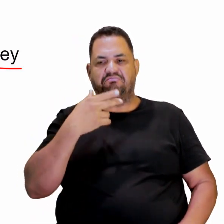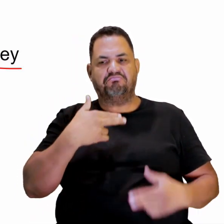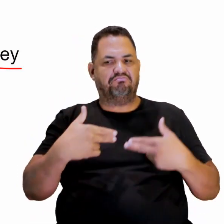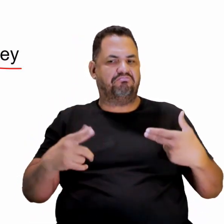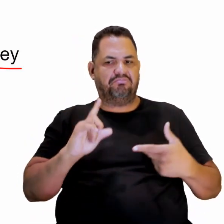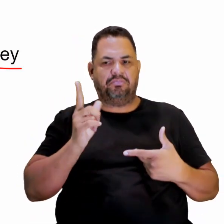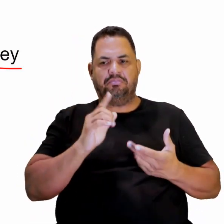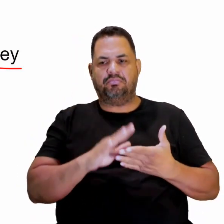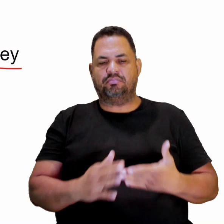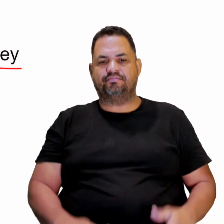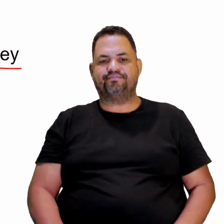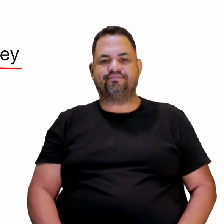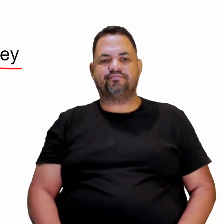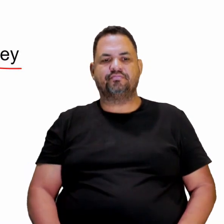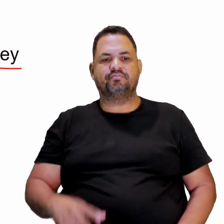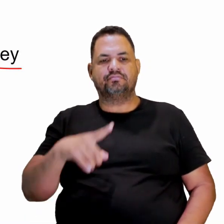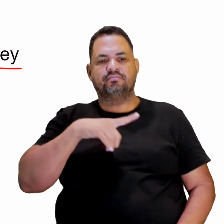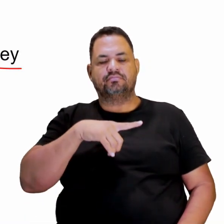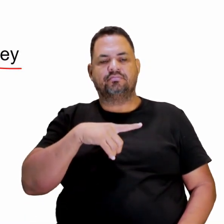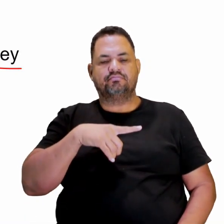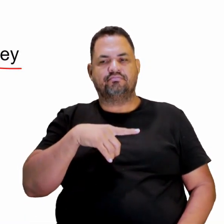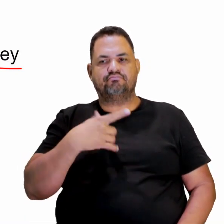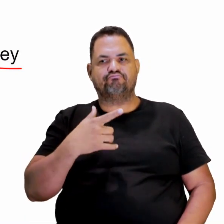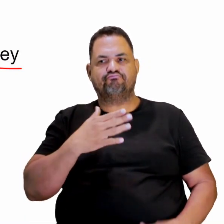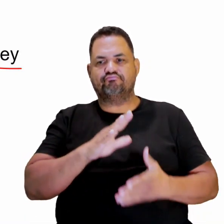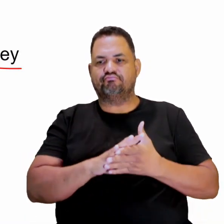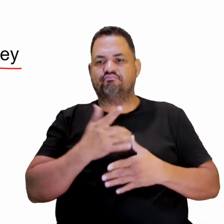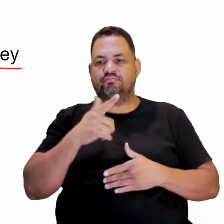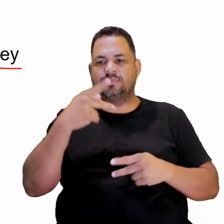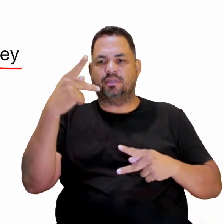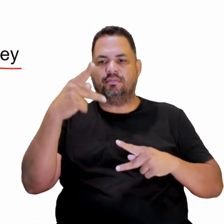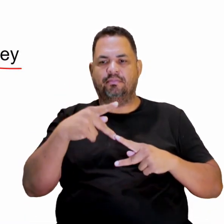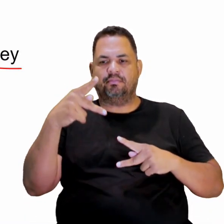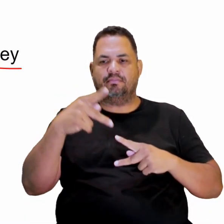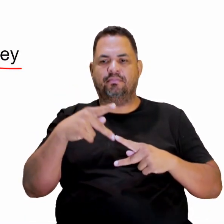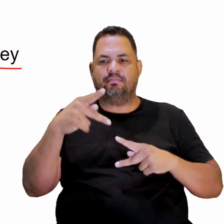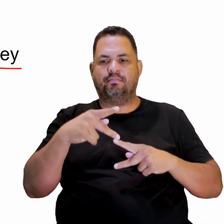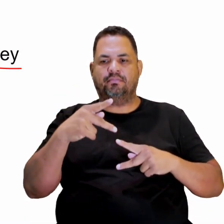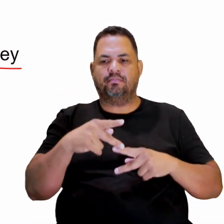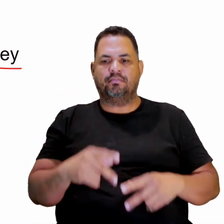já ouve a ideia de pessoa, não tem preposição.